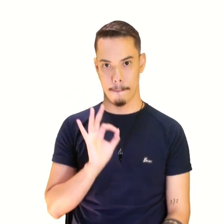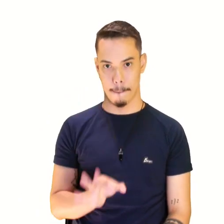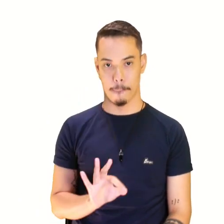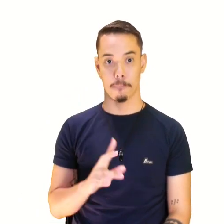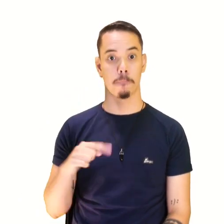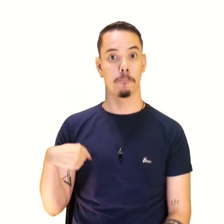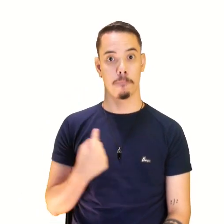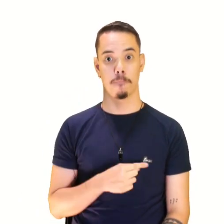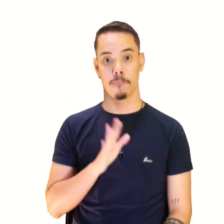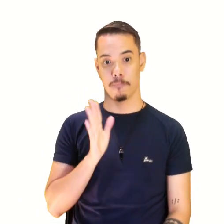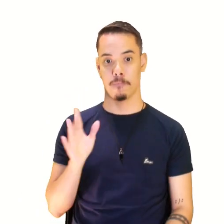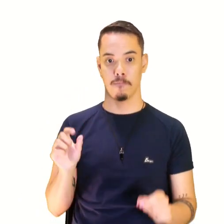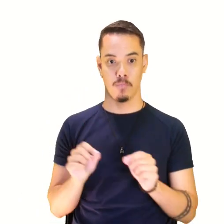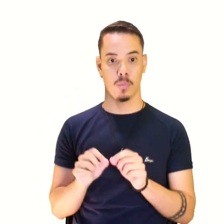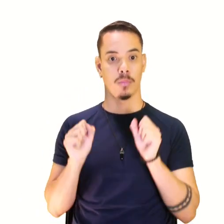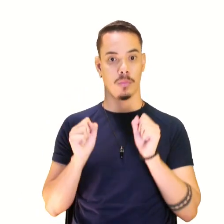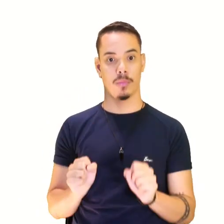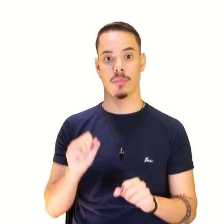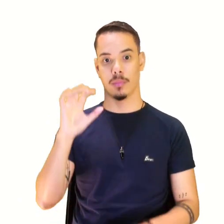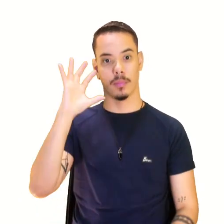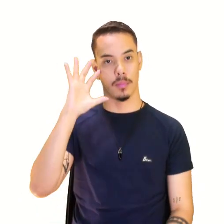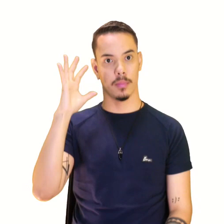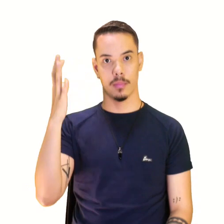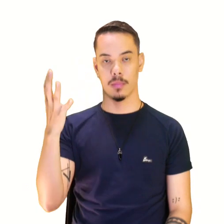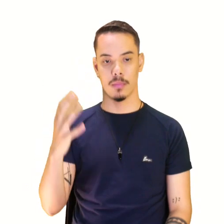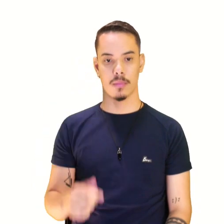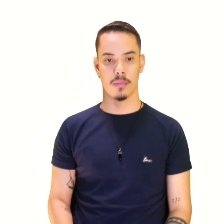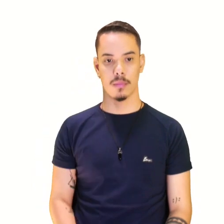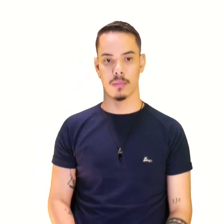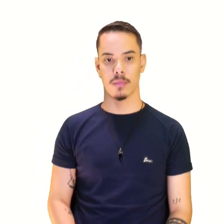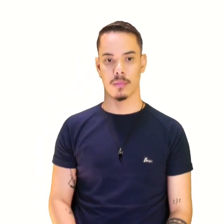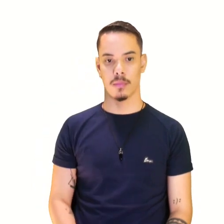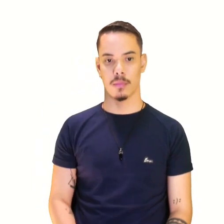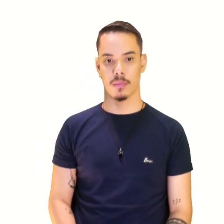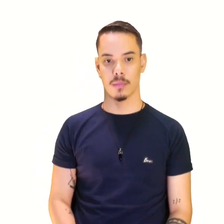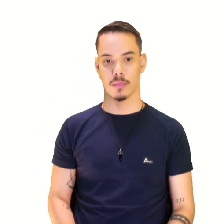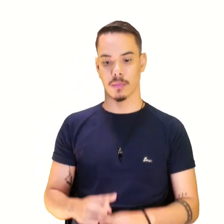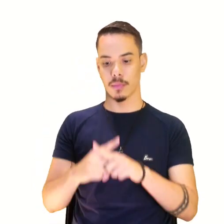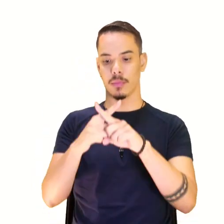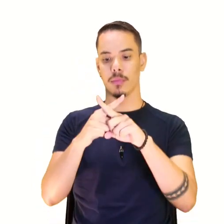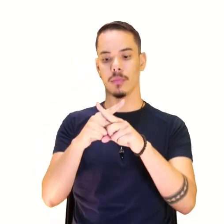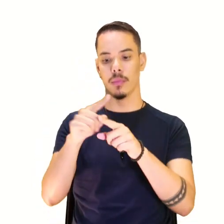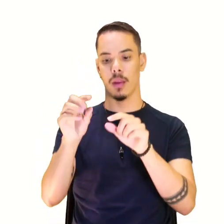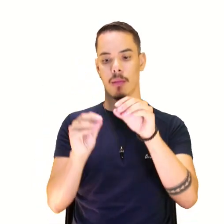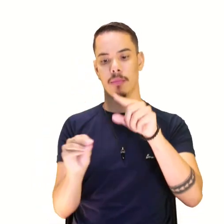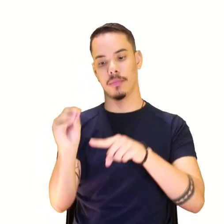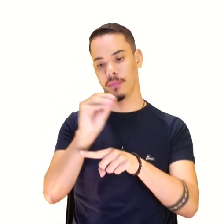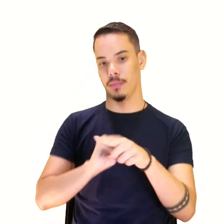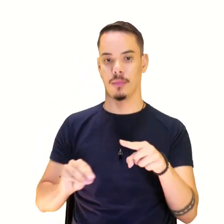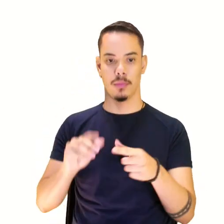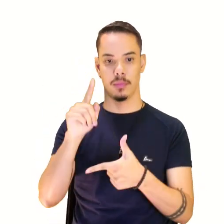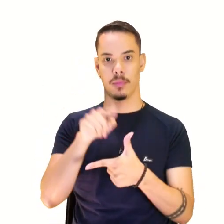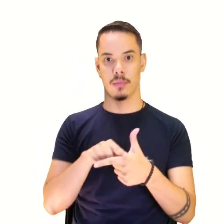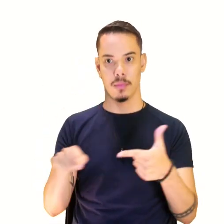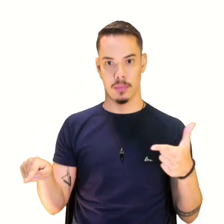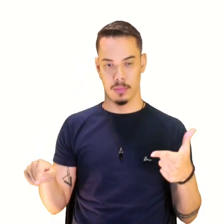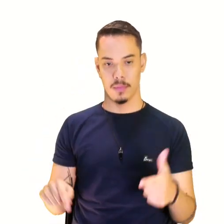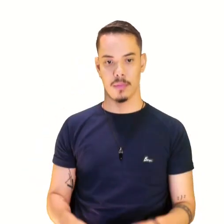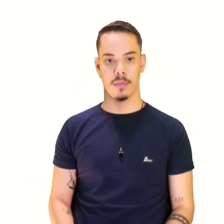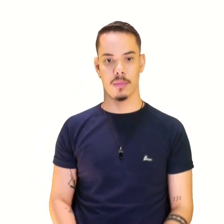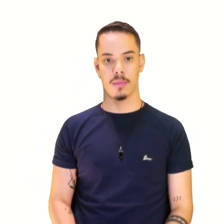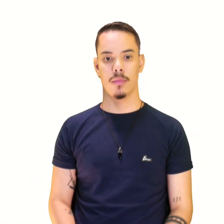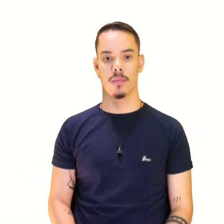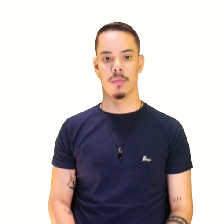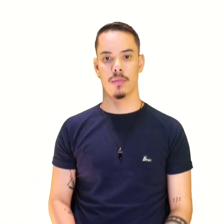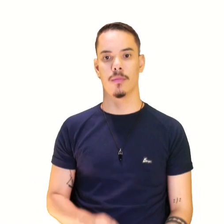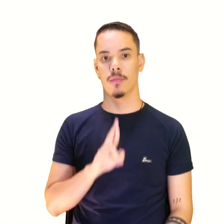a multiplicação cruzada, a gente pode resolver. Tá multiplicando, vai passar dividindo. E 6.900